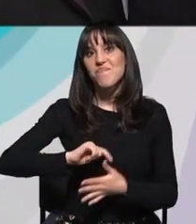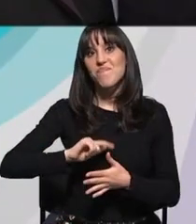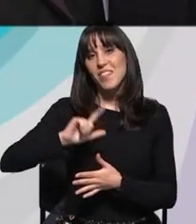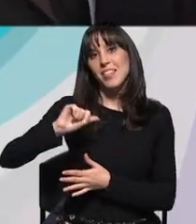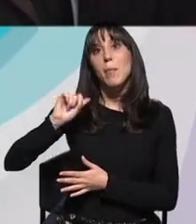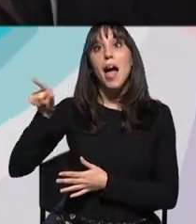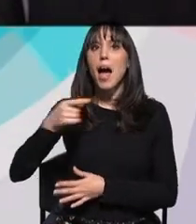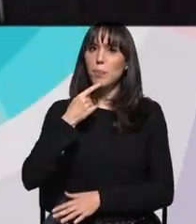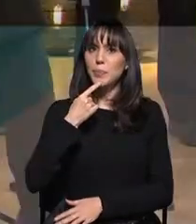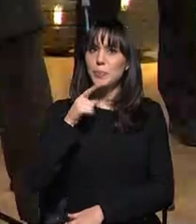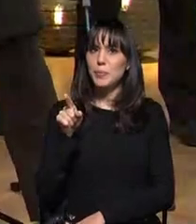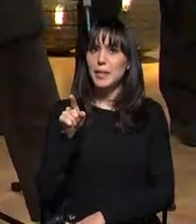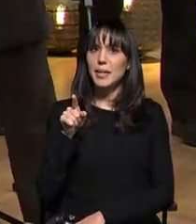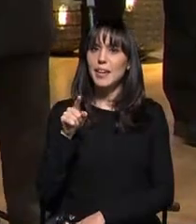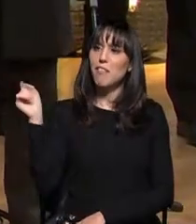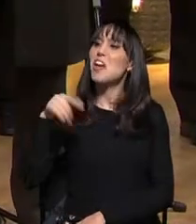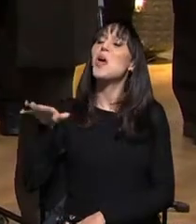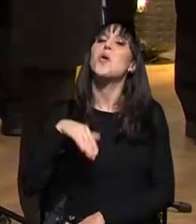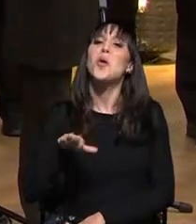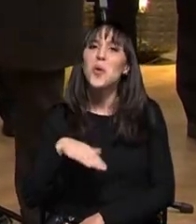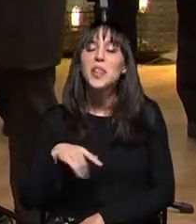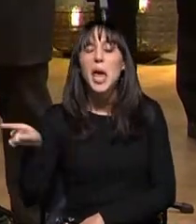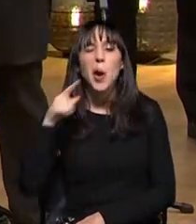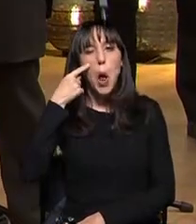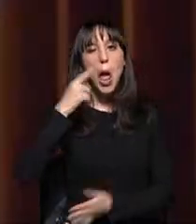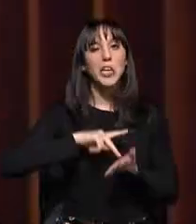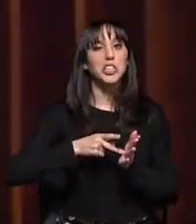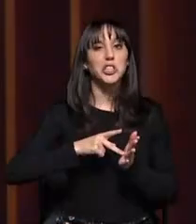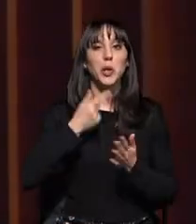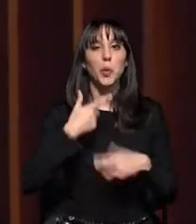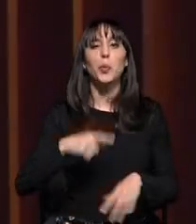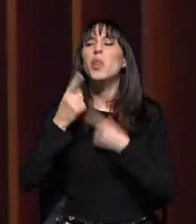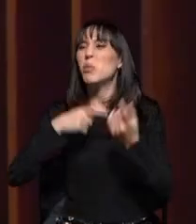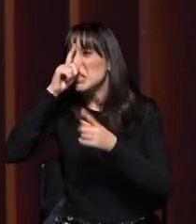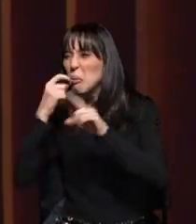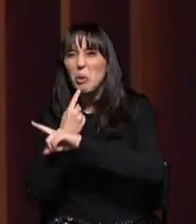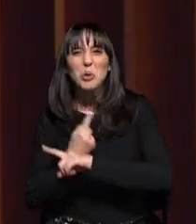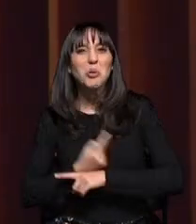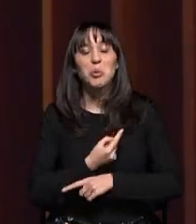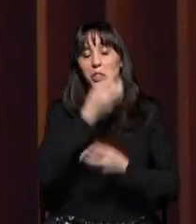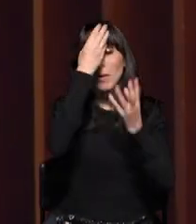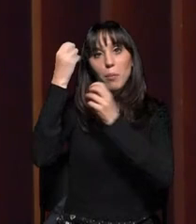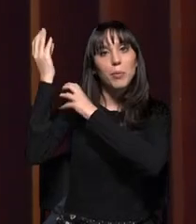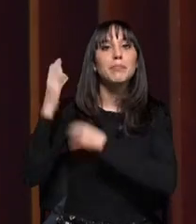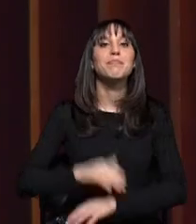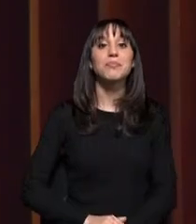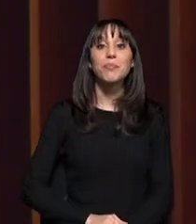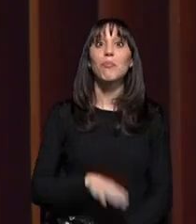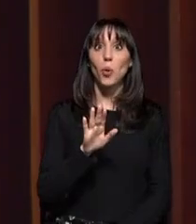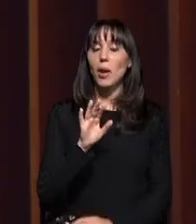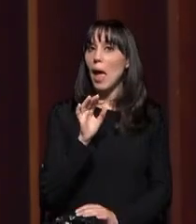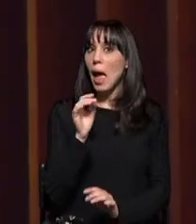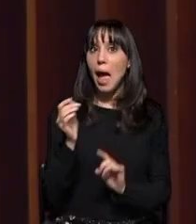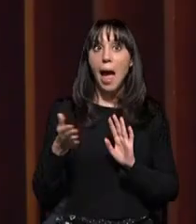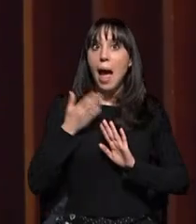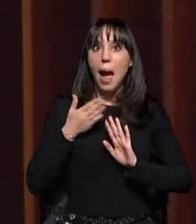é que vieste, estás a perceber, Eduardo. Exatamente. É muita engenharia e depois já não se lembram de quase nada. Coisas. Olhem, muito rapidamente,